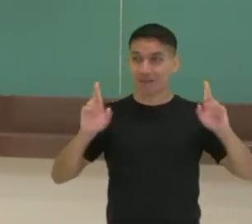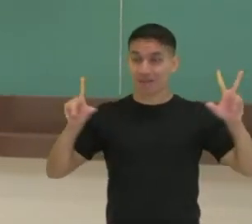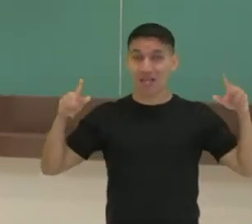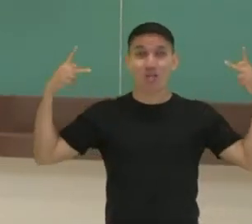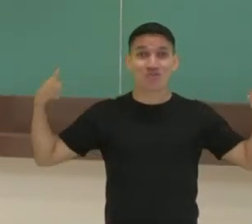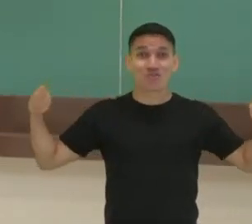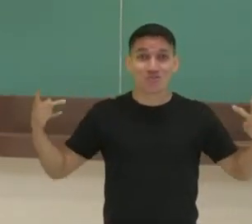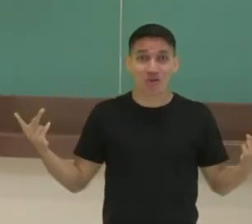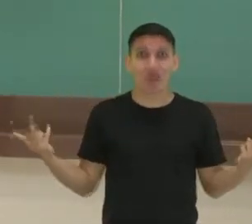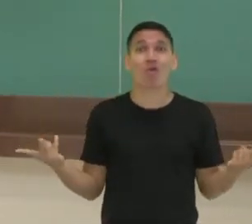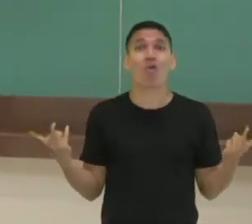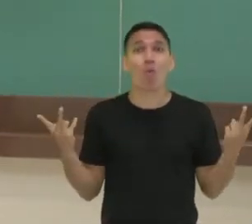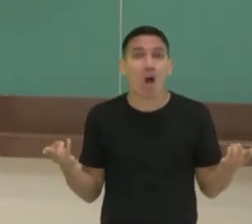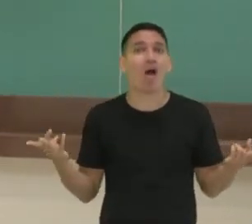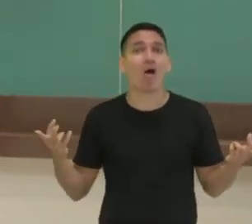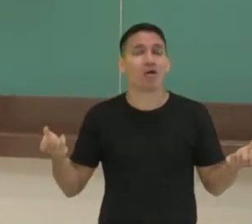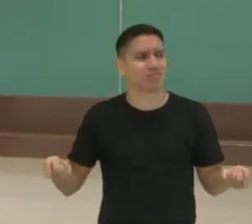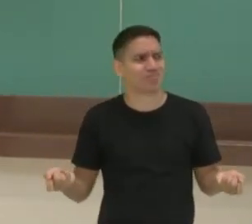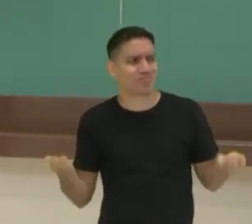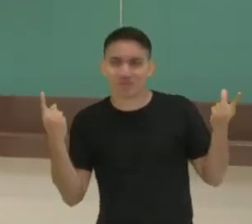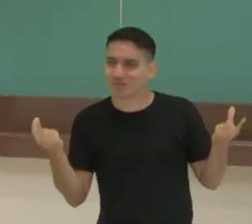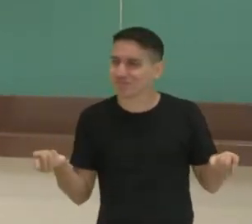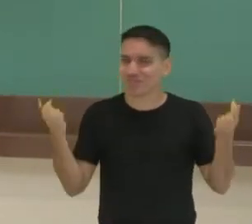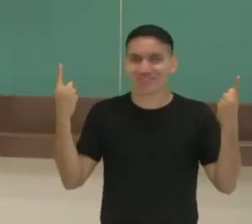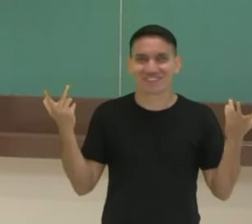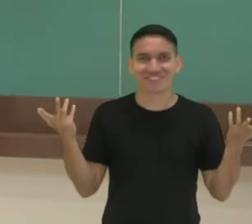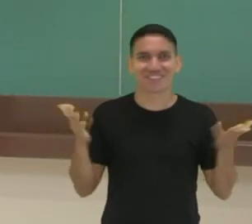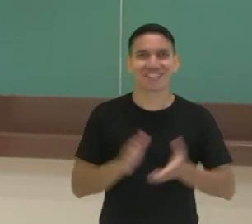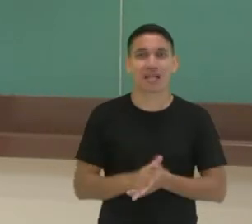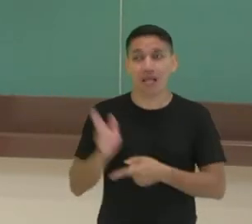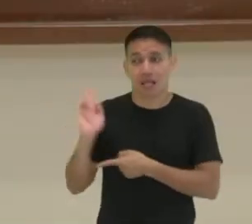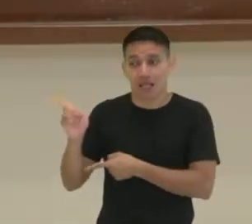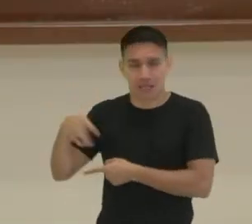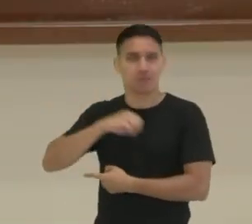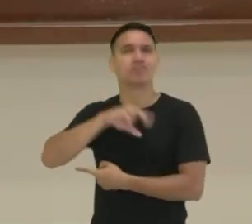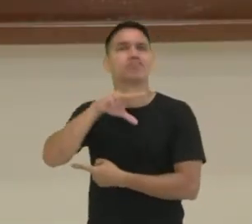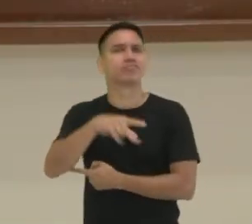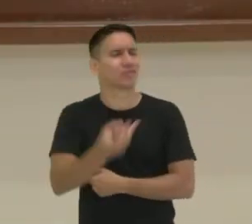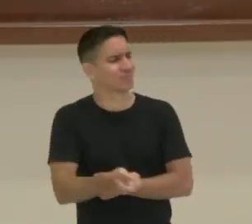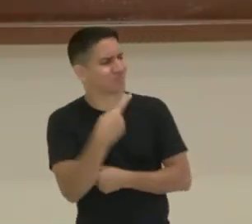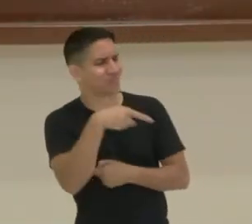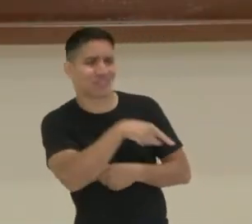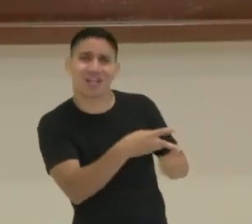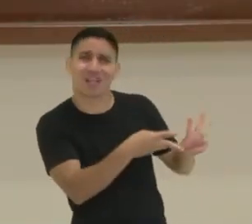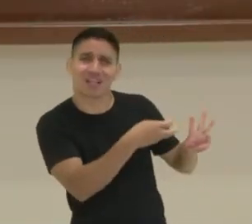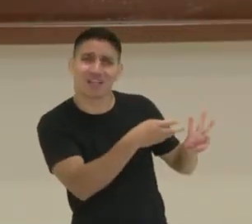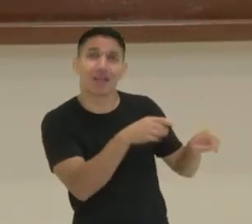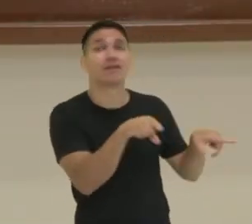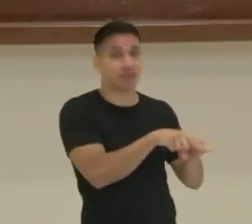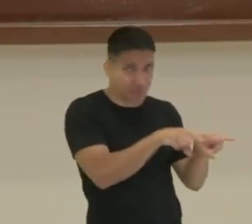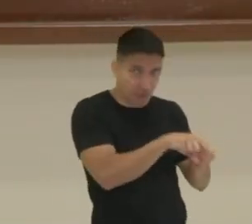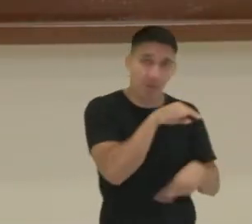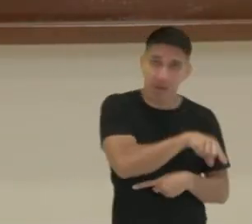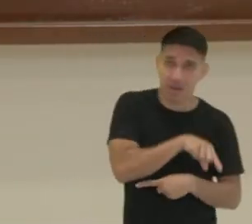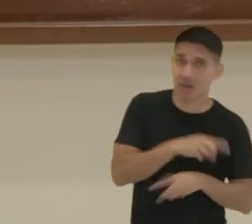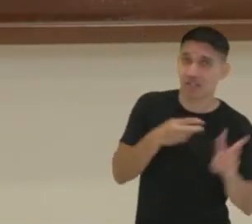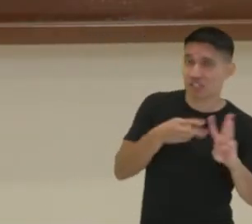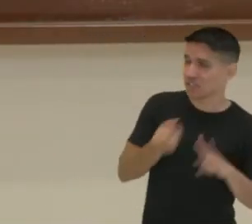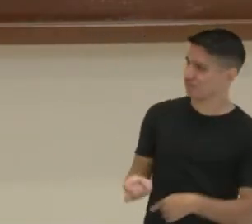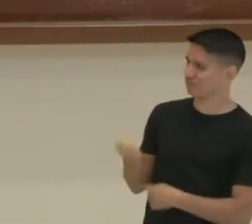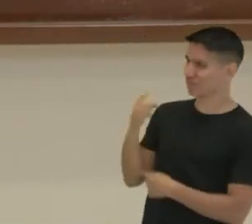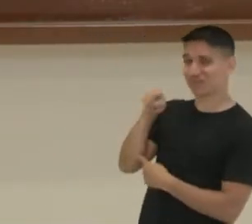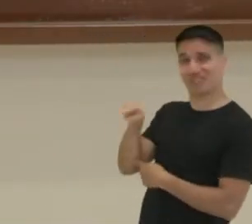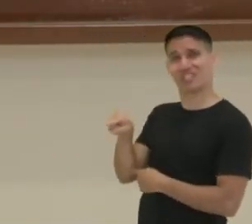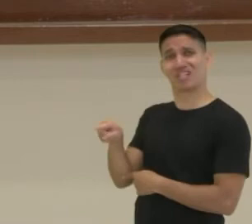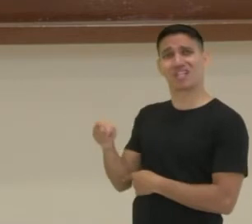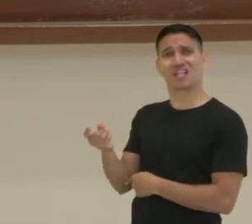das duas partes, né? Tanto os portugueses estranharam os índios, como os índios estranharam os portugueses, o que é normal no contato